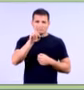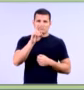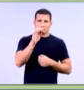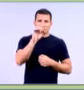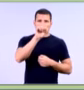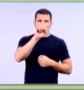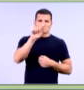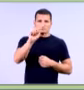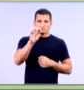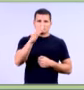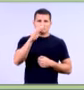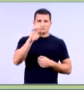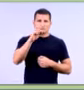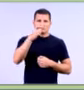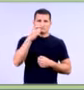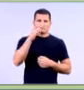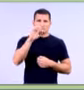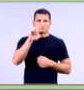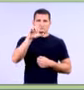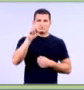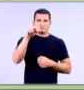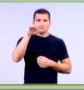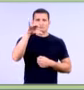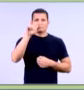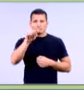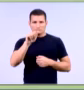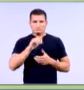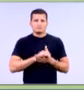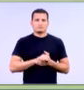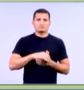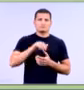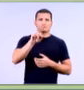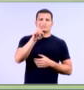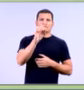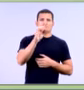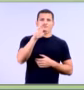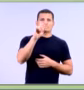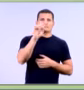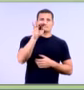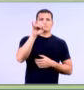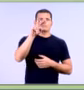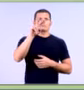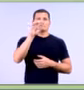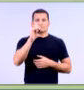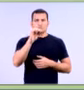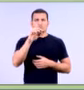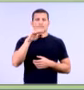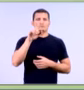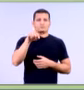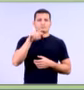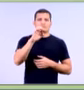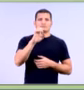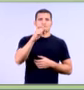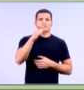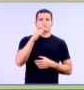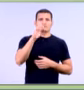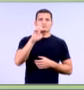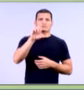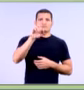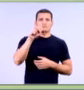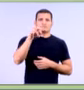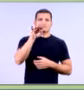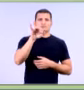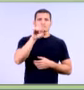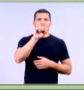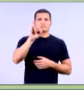tá? E o vocativo excelentíssimo e tal. Lembrando que Vossa Excelência, quando você vai empregar